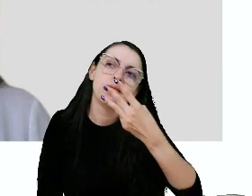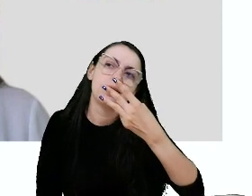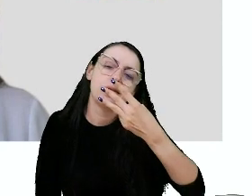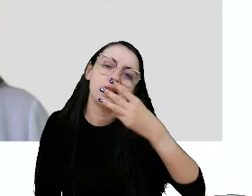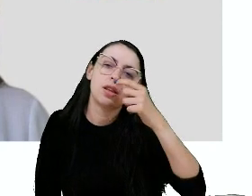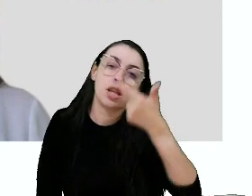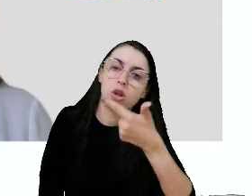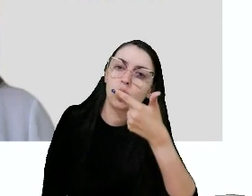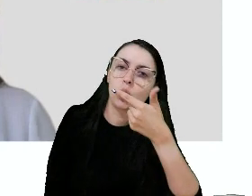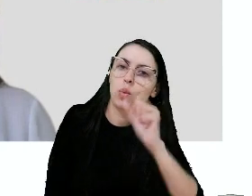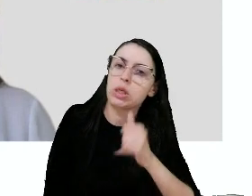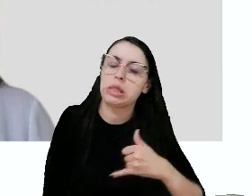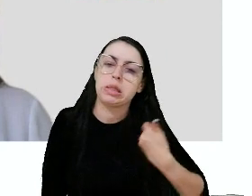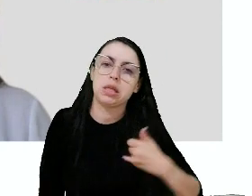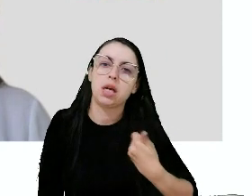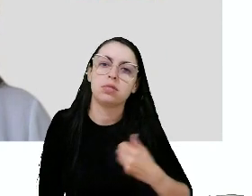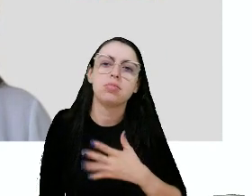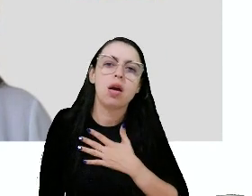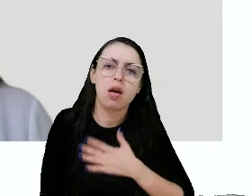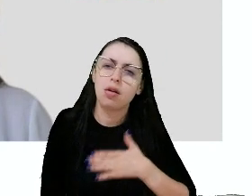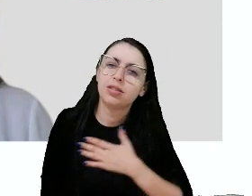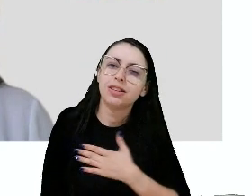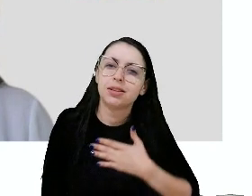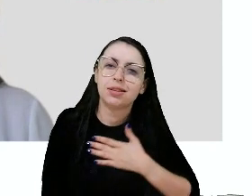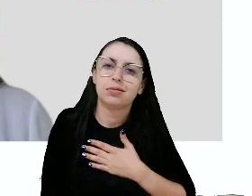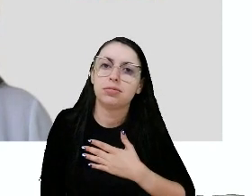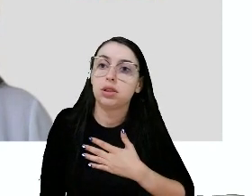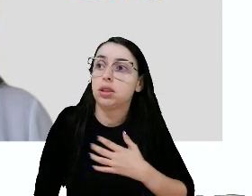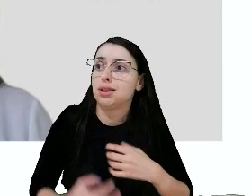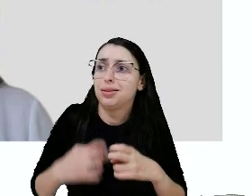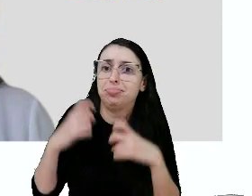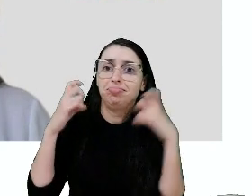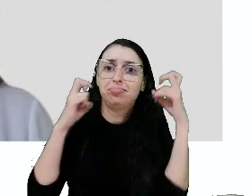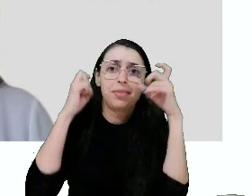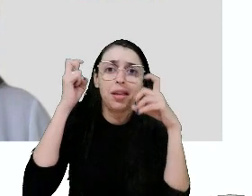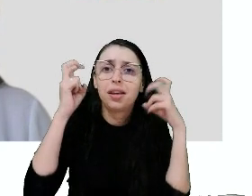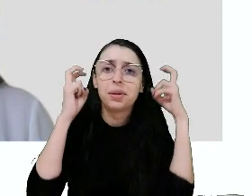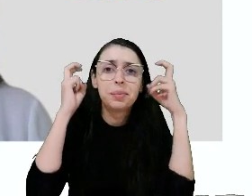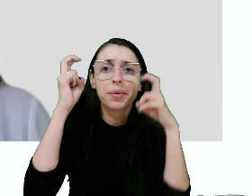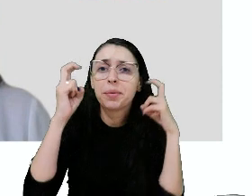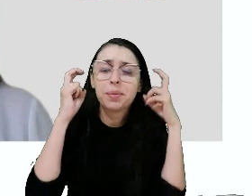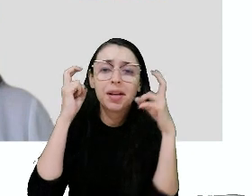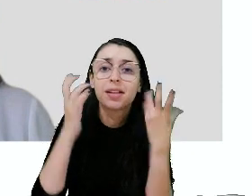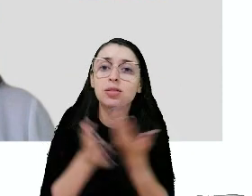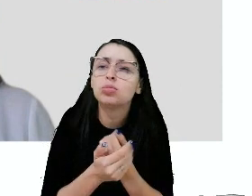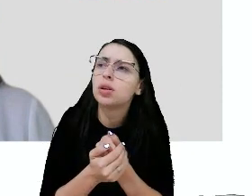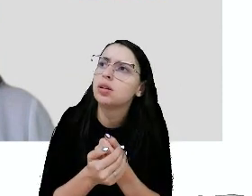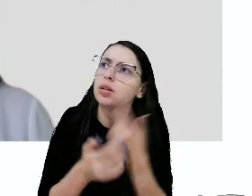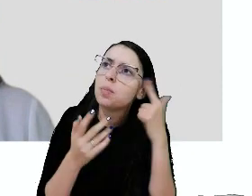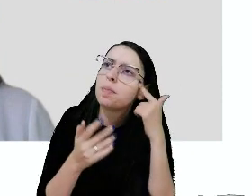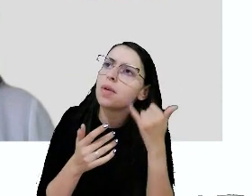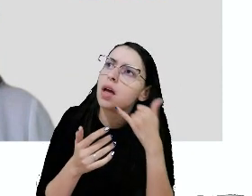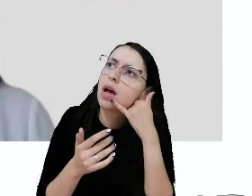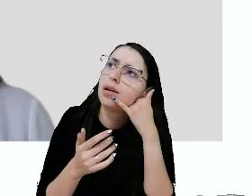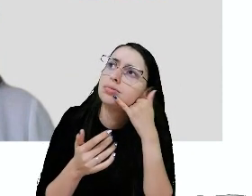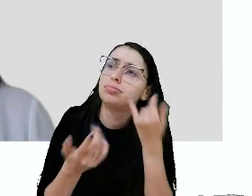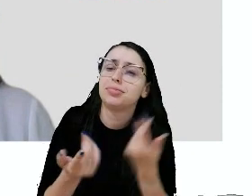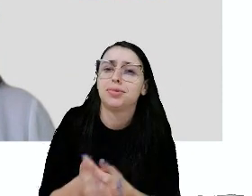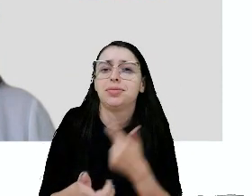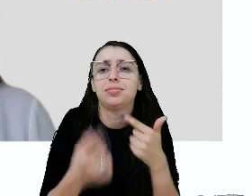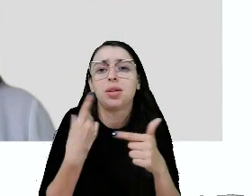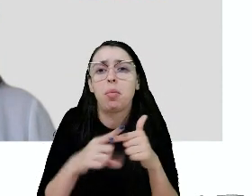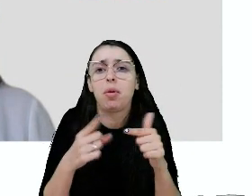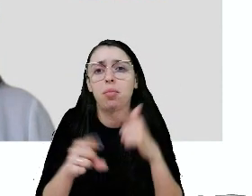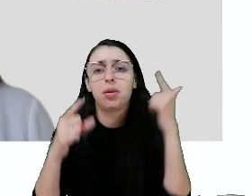essa pessoa que eu quero muito bem, ela ficou apavorada. Ela, quando disse isso, a senhora já pensou? Eu tenho